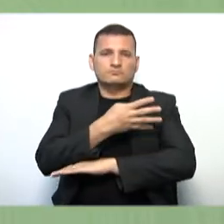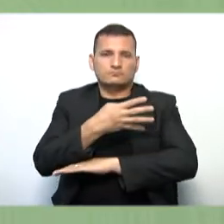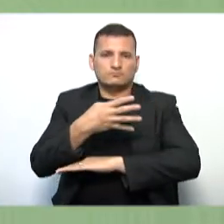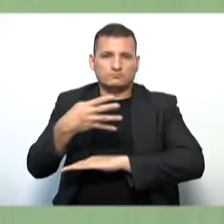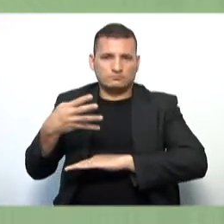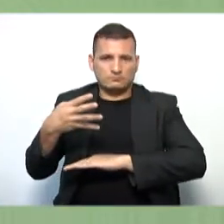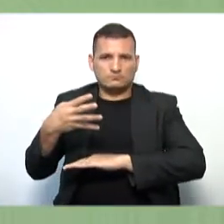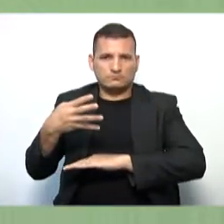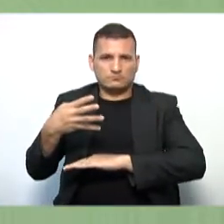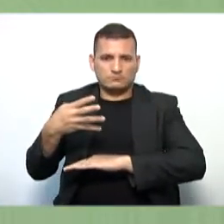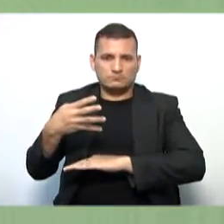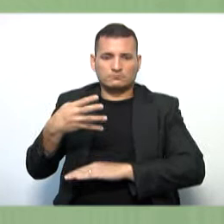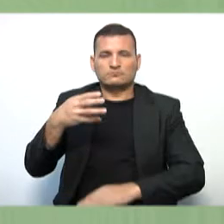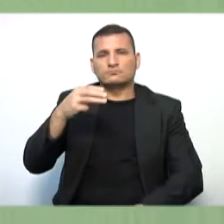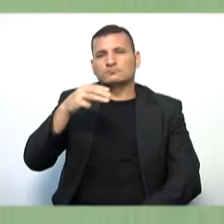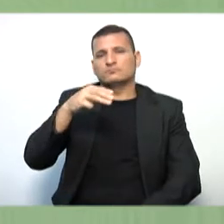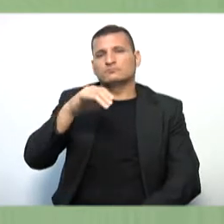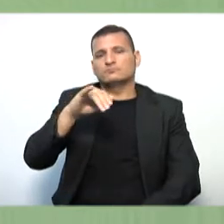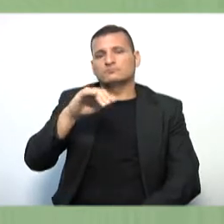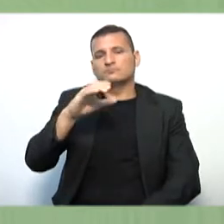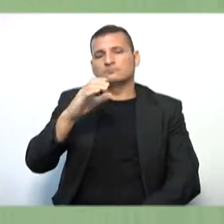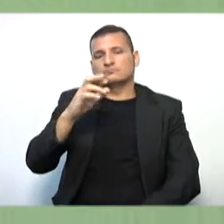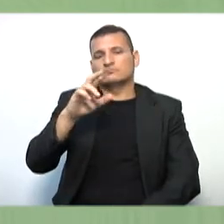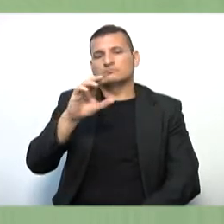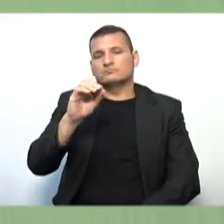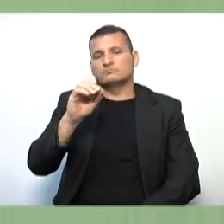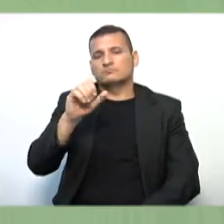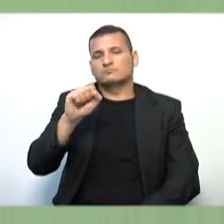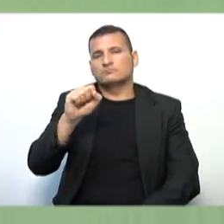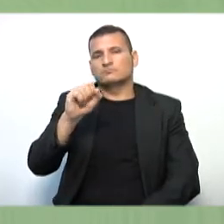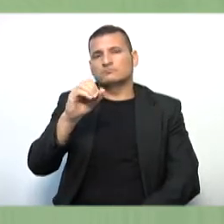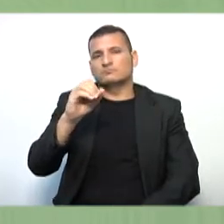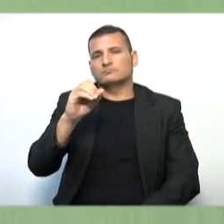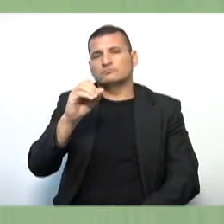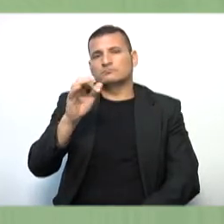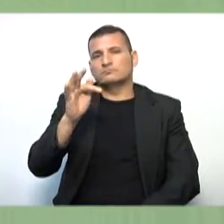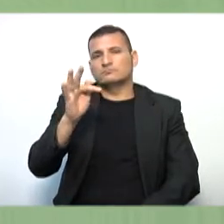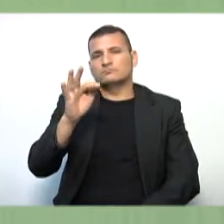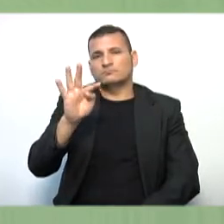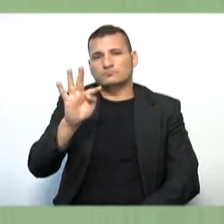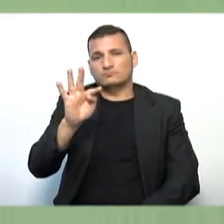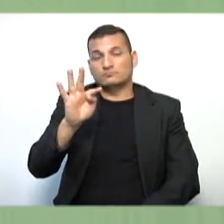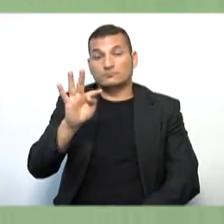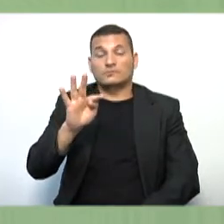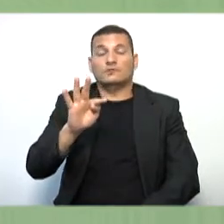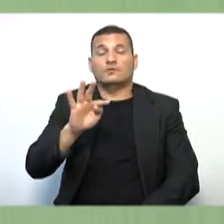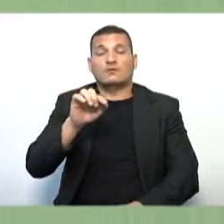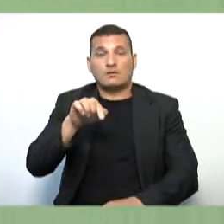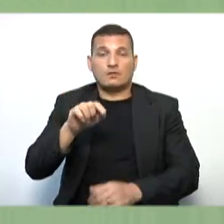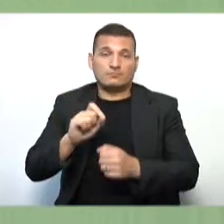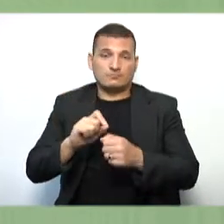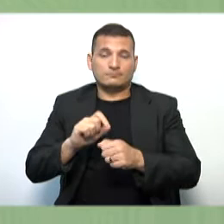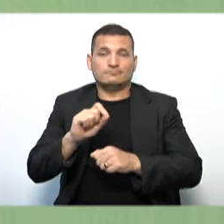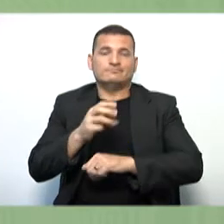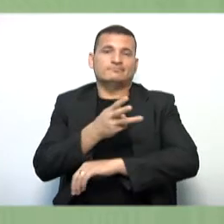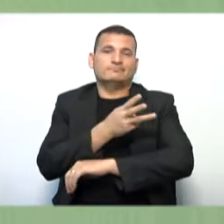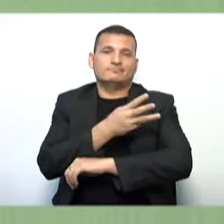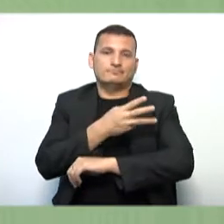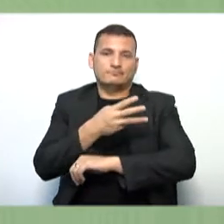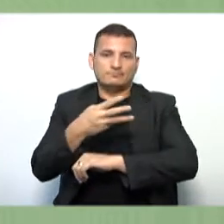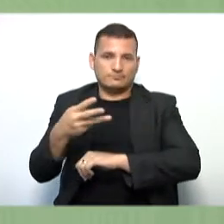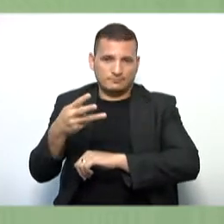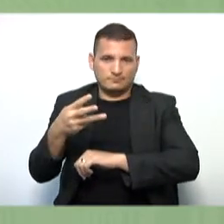o nome da empresa, né, que está por trás do sistema operacional Windows. O Windows